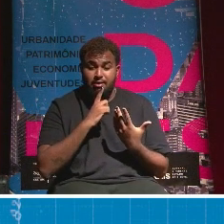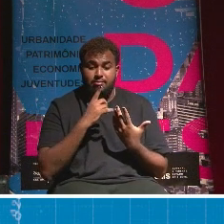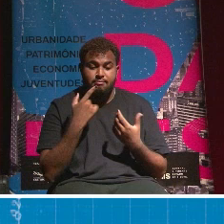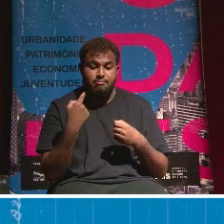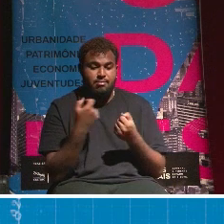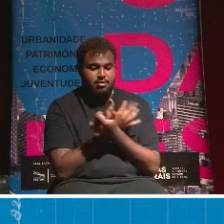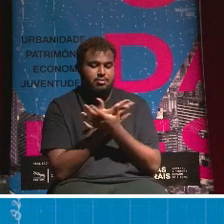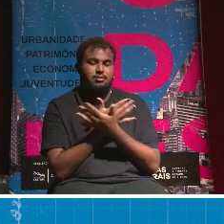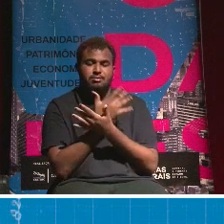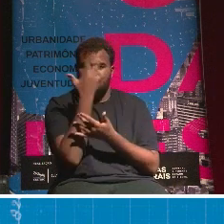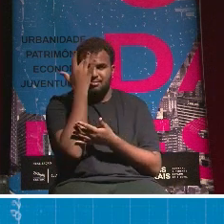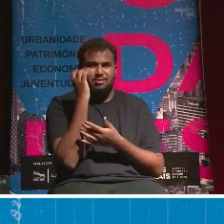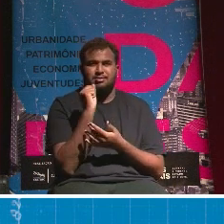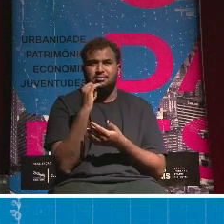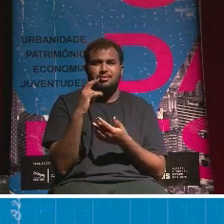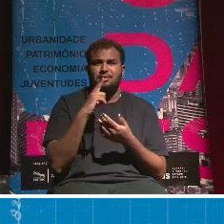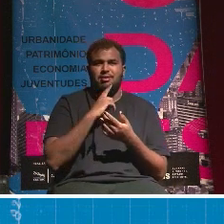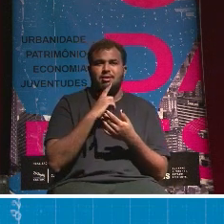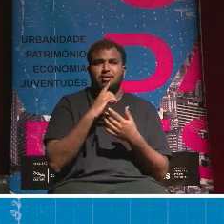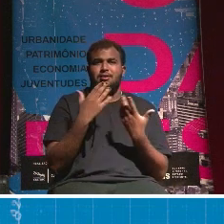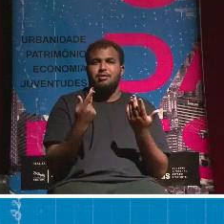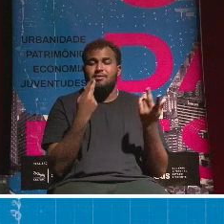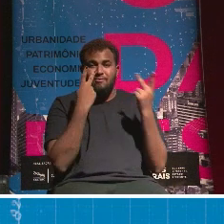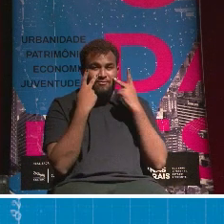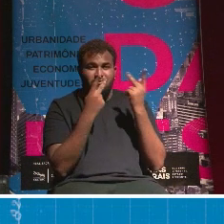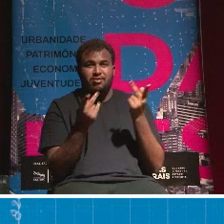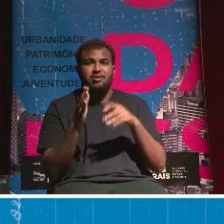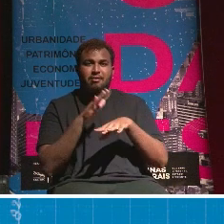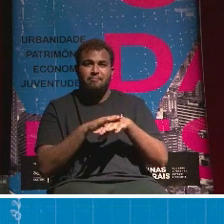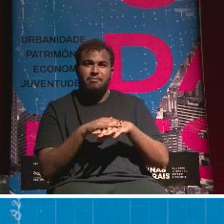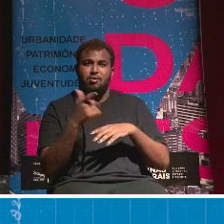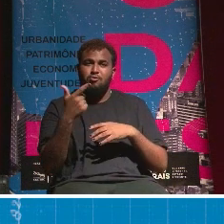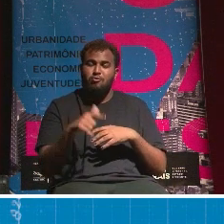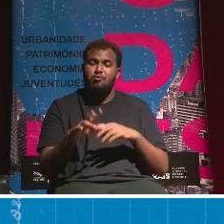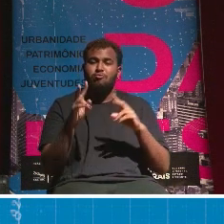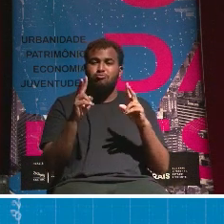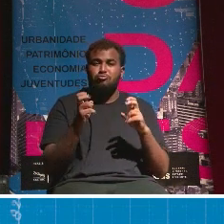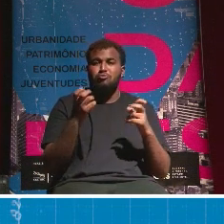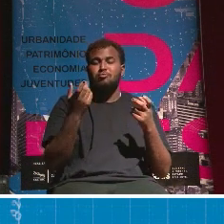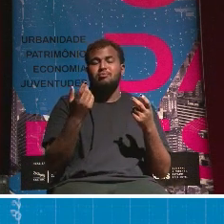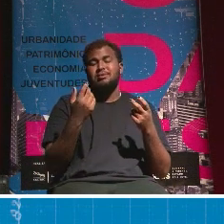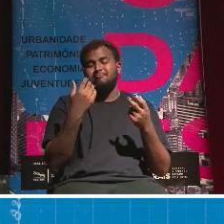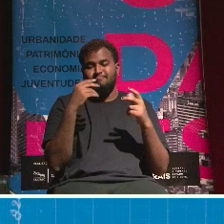não sabe o que existe, e vai visitar o outro e sabe mais do outro do que de si mesmo. Então,